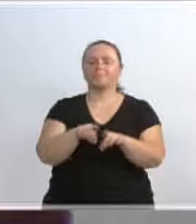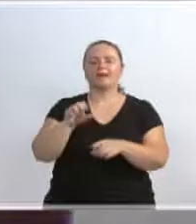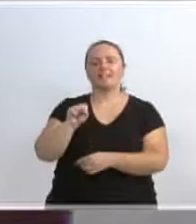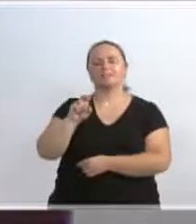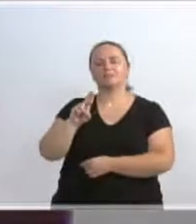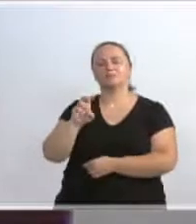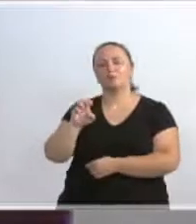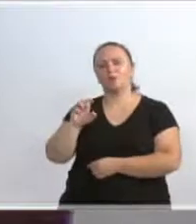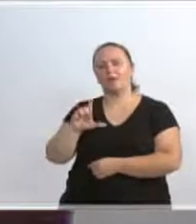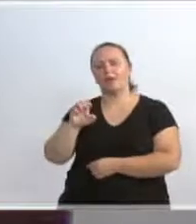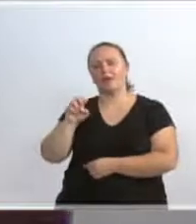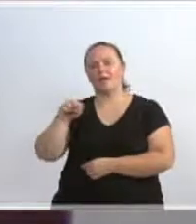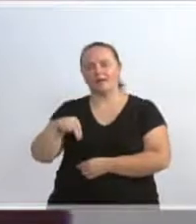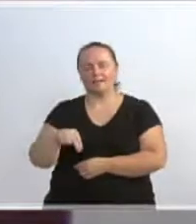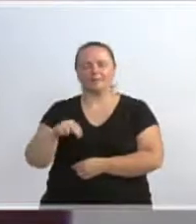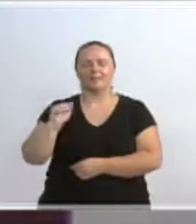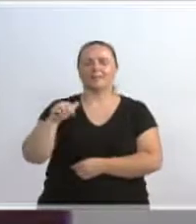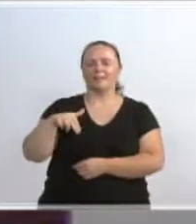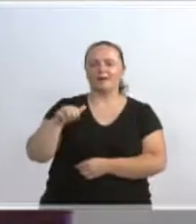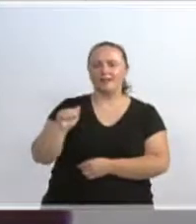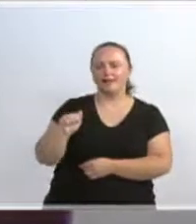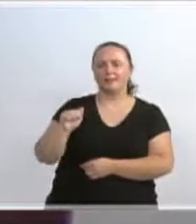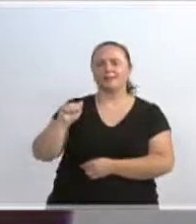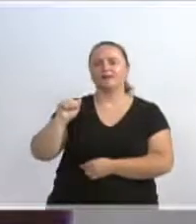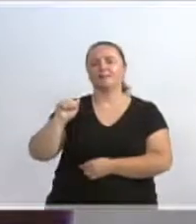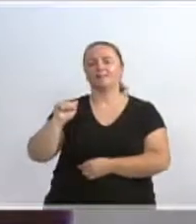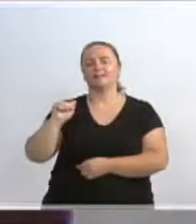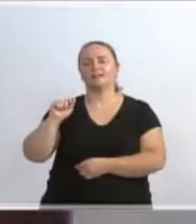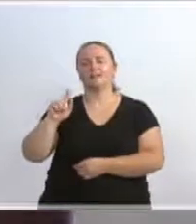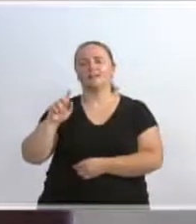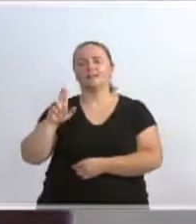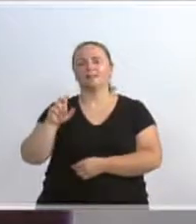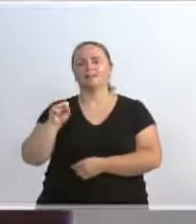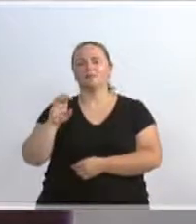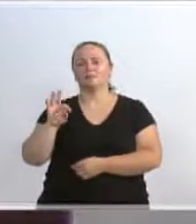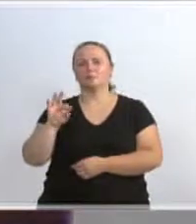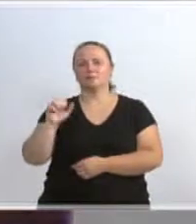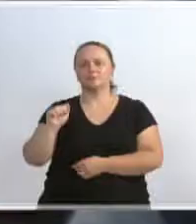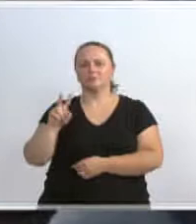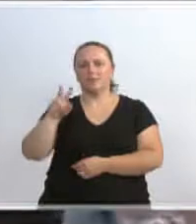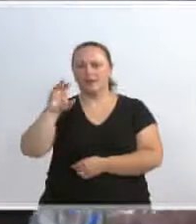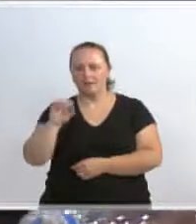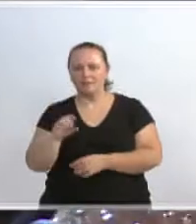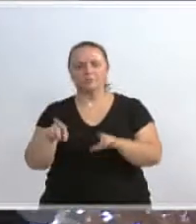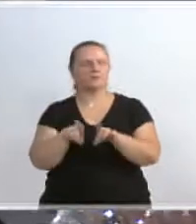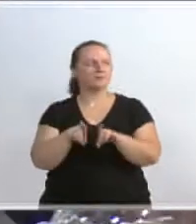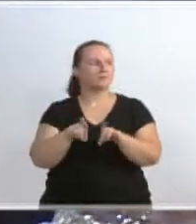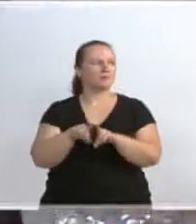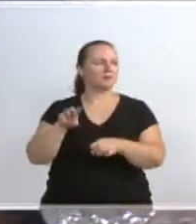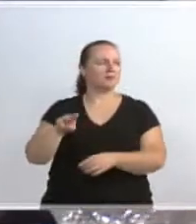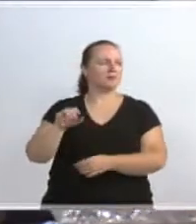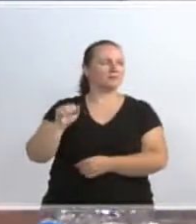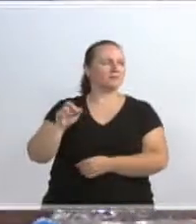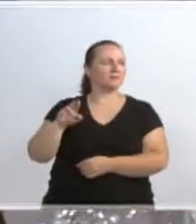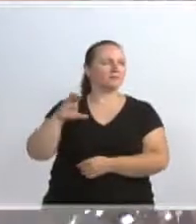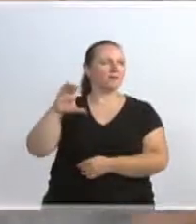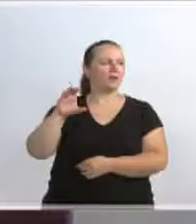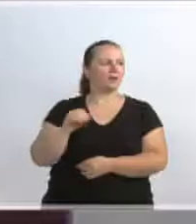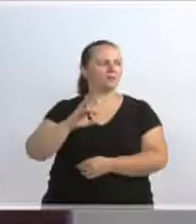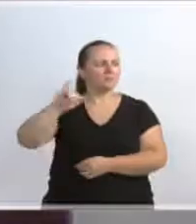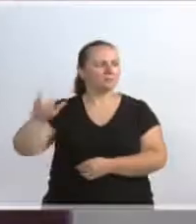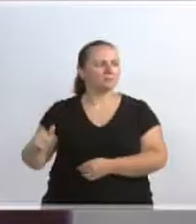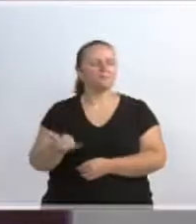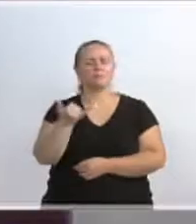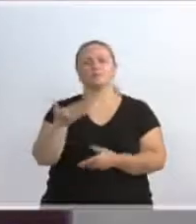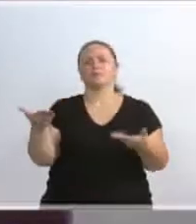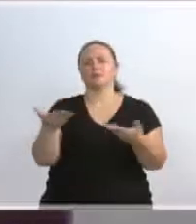Carolina Luciane Correia, o Gustavo Germano Boldort e o Marco Antônio Dias da Silva. Espero que seja proveitosa essa tarde